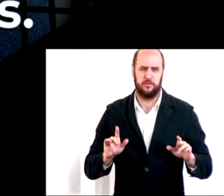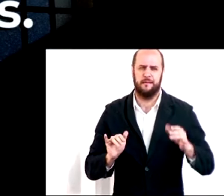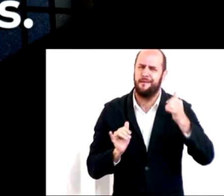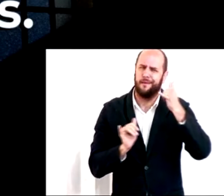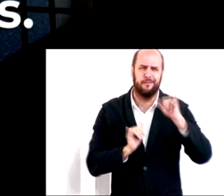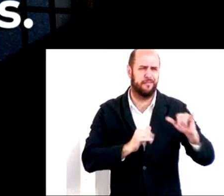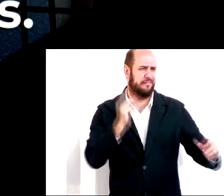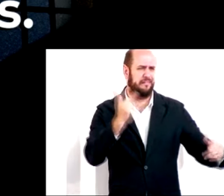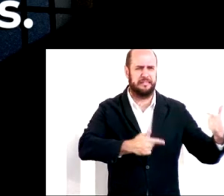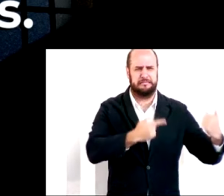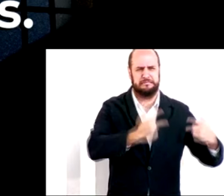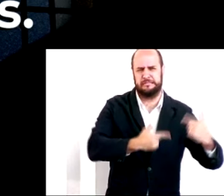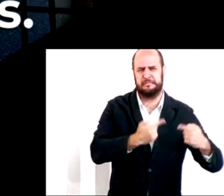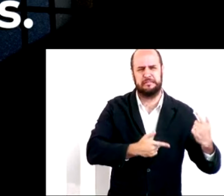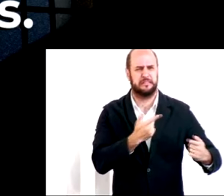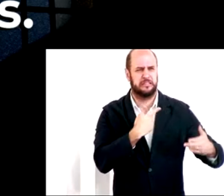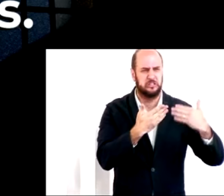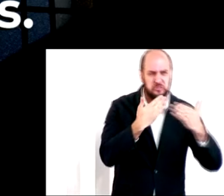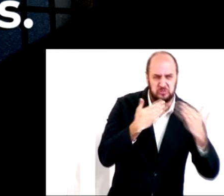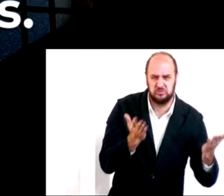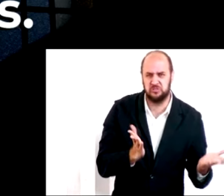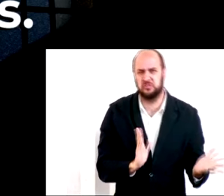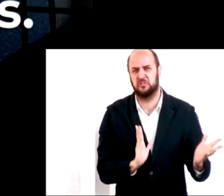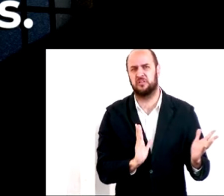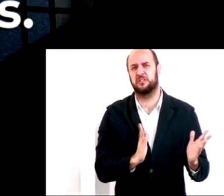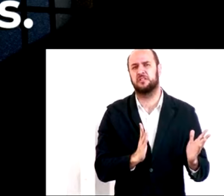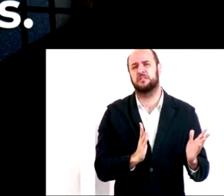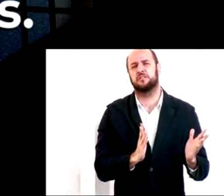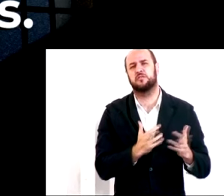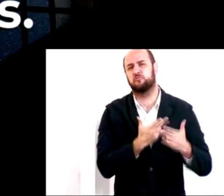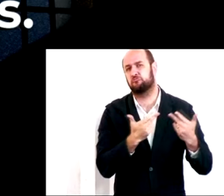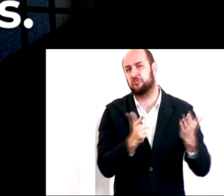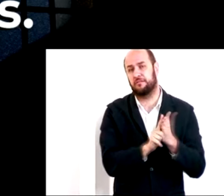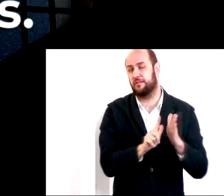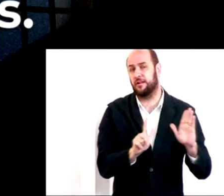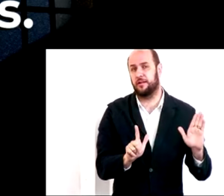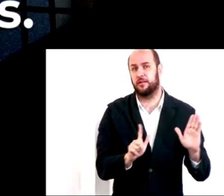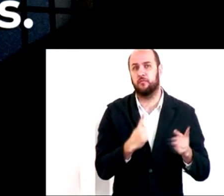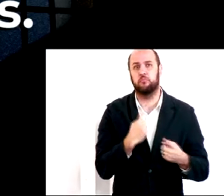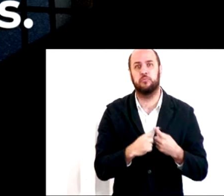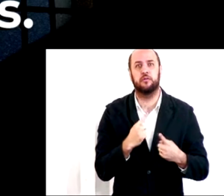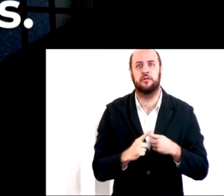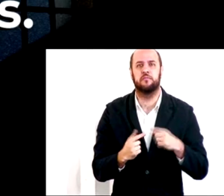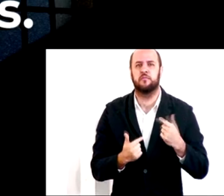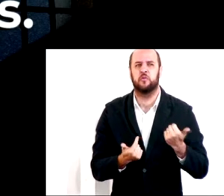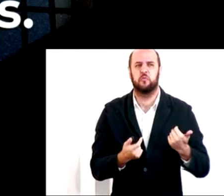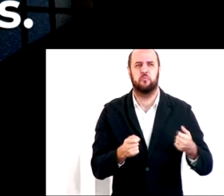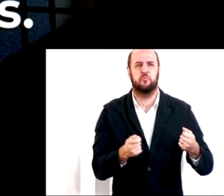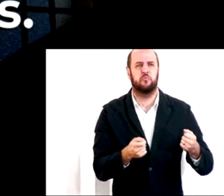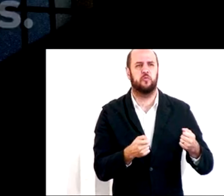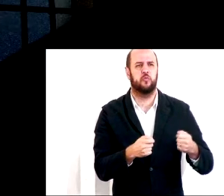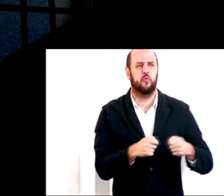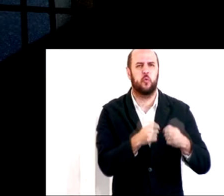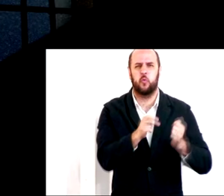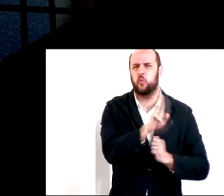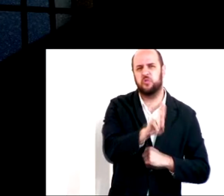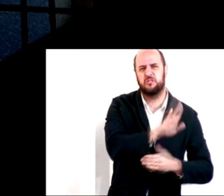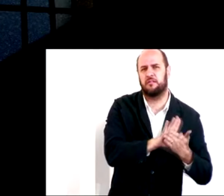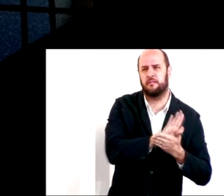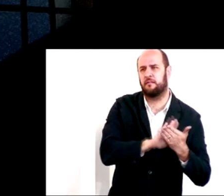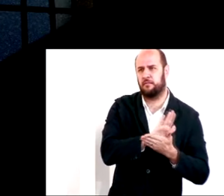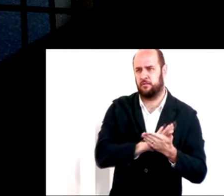insensatas, genealogias, contendas e debates sobre a lei, porque não têm utilidade e são fúteis.